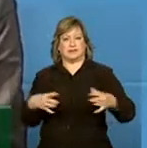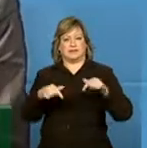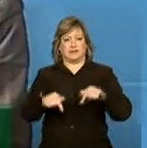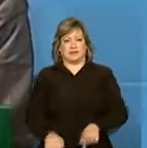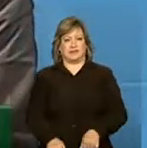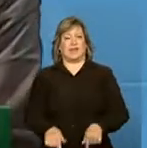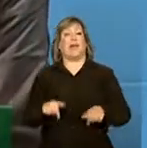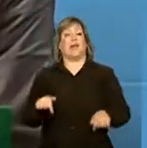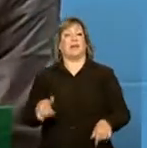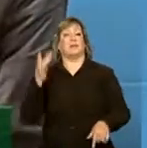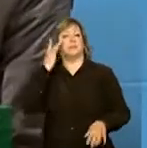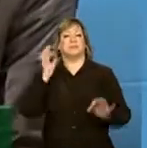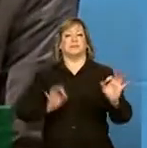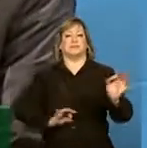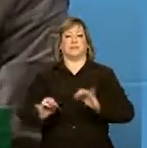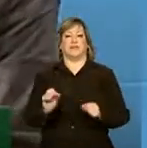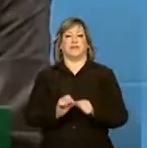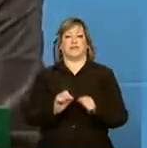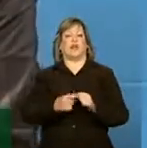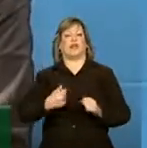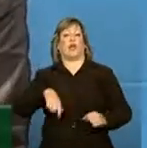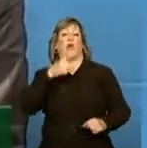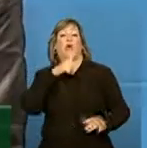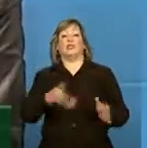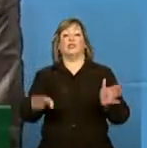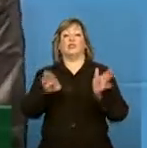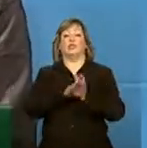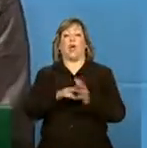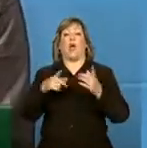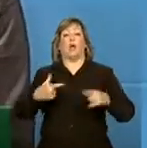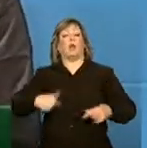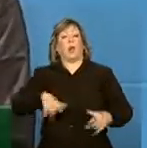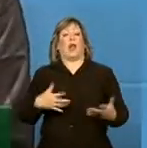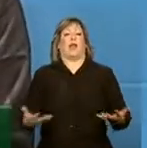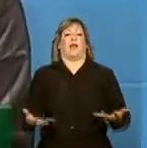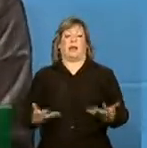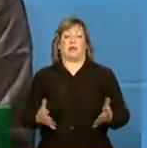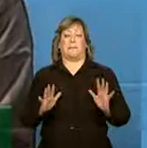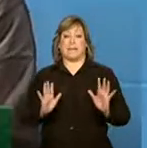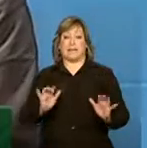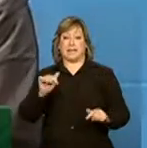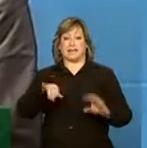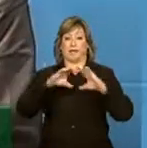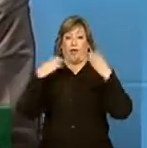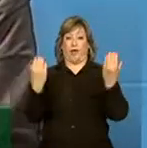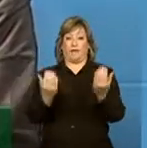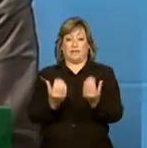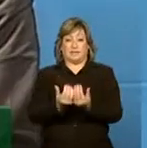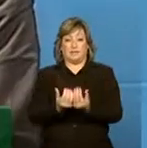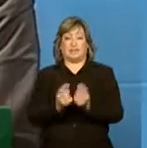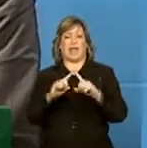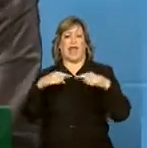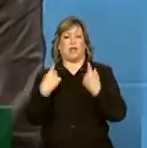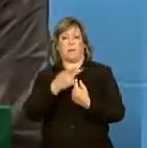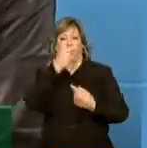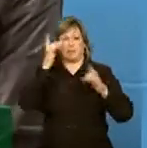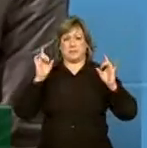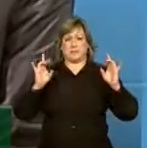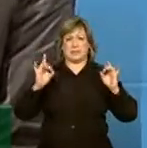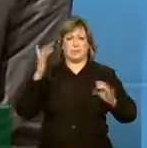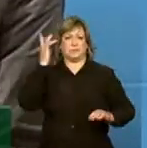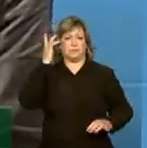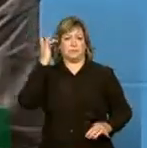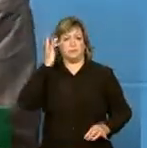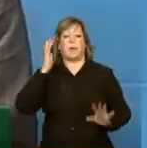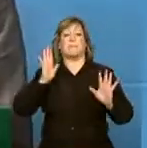estratégia que desenvolveram, nós chegamos exatamente onde queríamos. Mas essa conferência não somente reuniu especialistas,